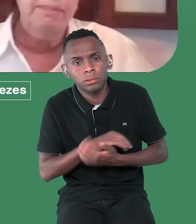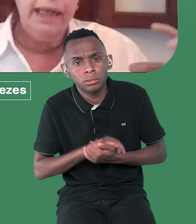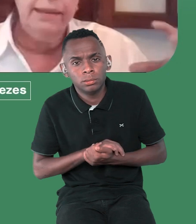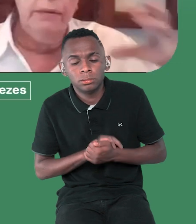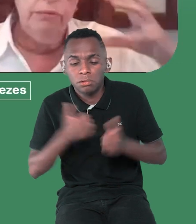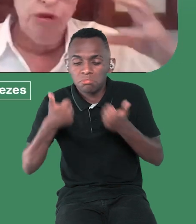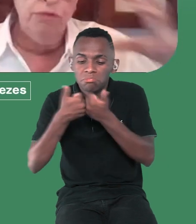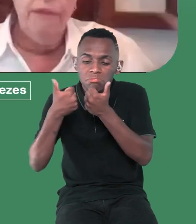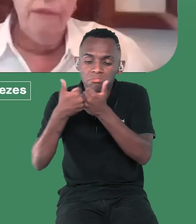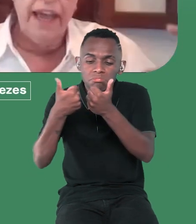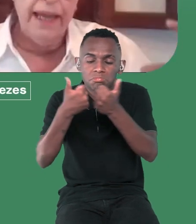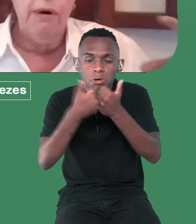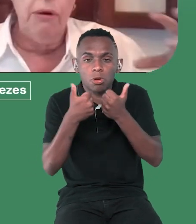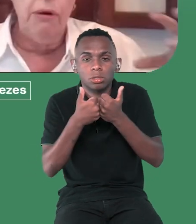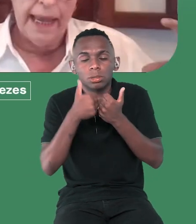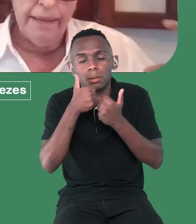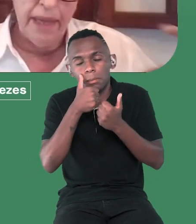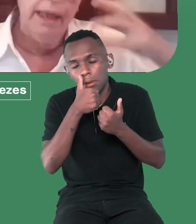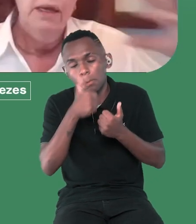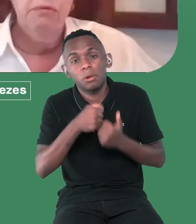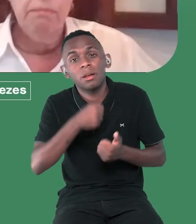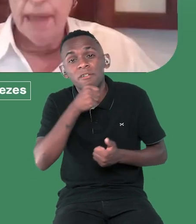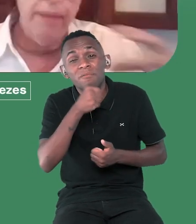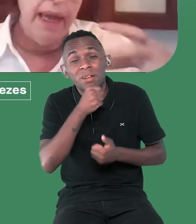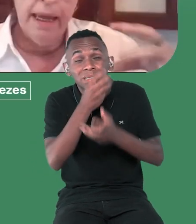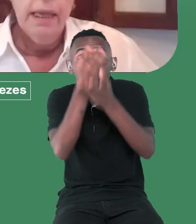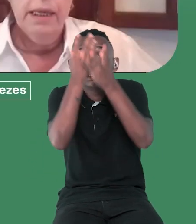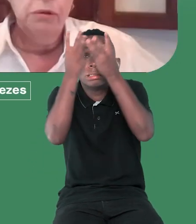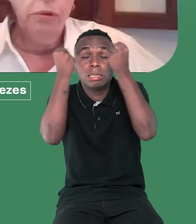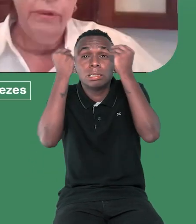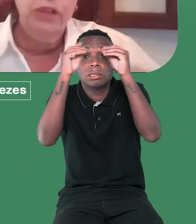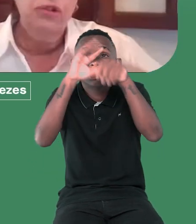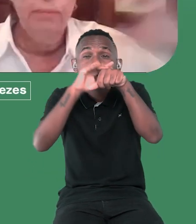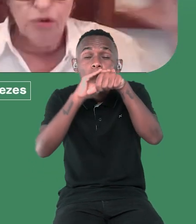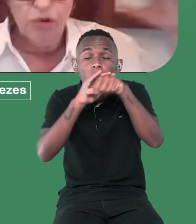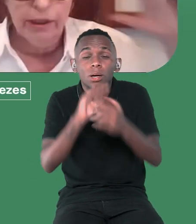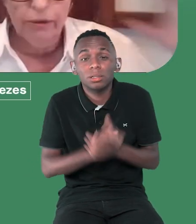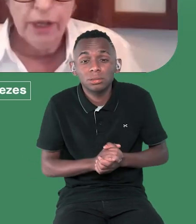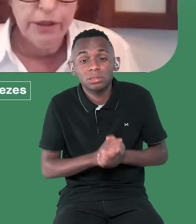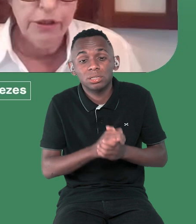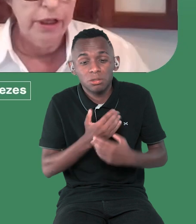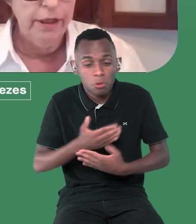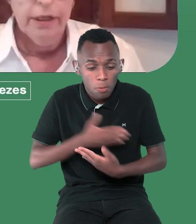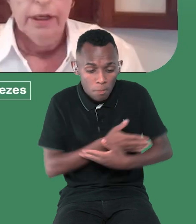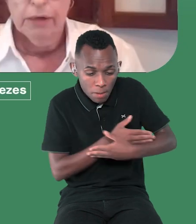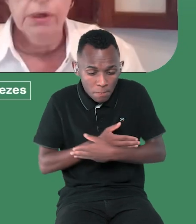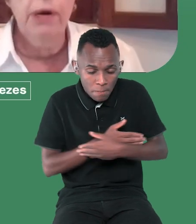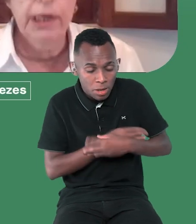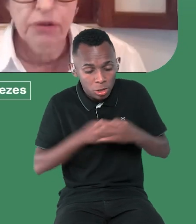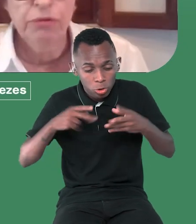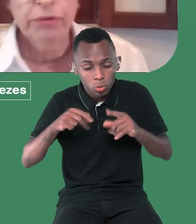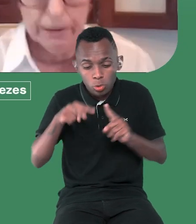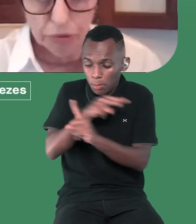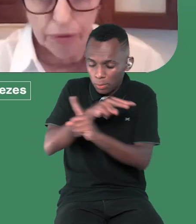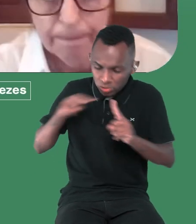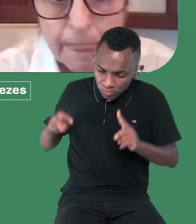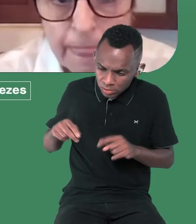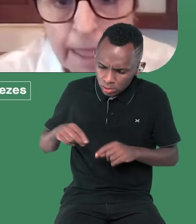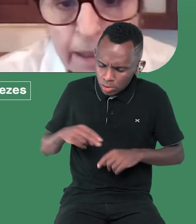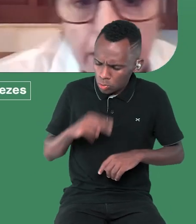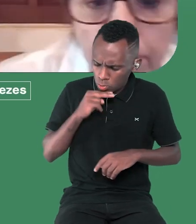a aproximação de uma velha com Alzheimer, um bebê, e tudo isso sobre os olhos, né, curiosos de um